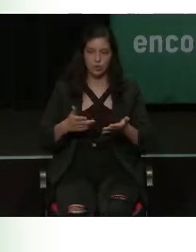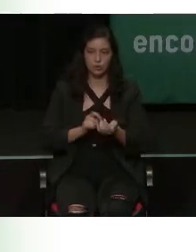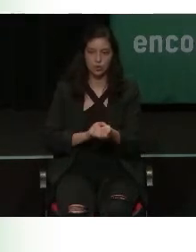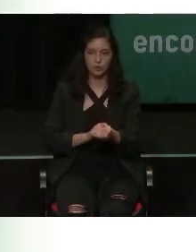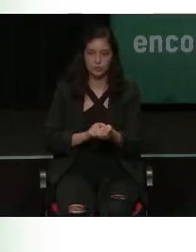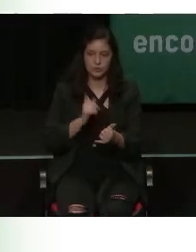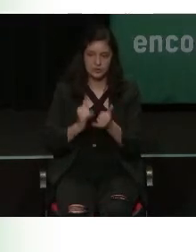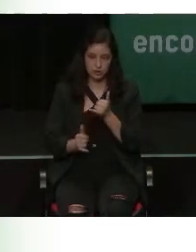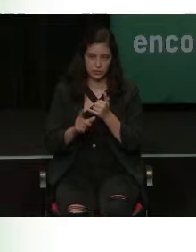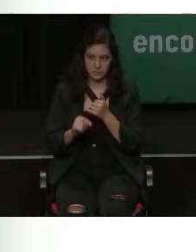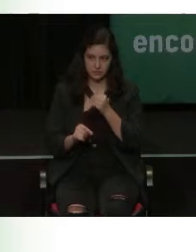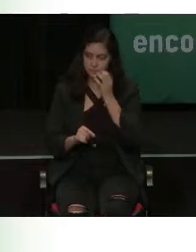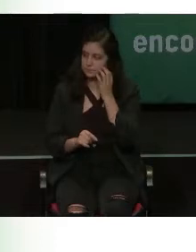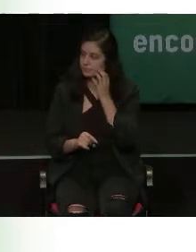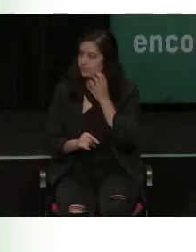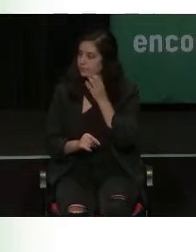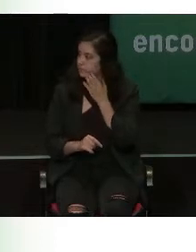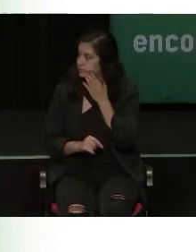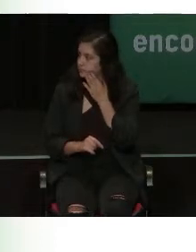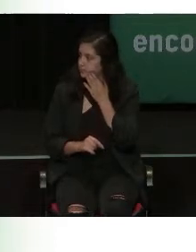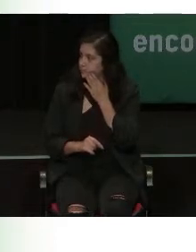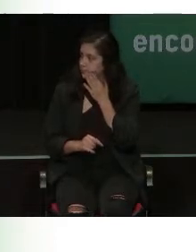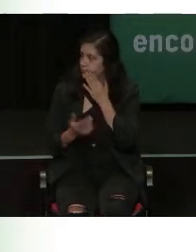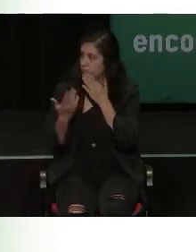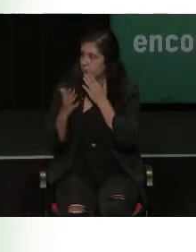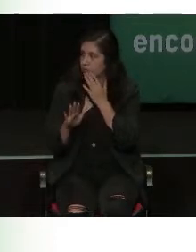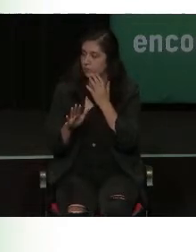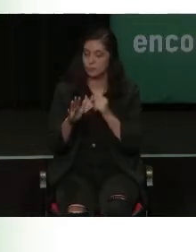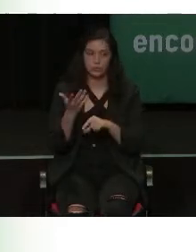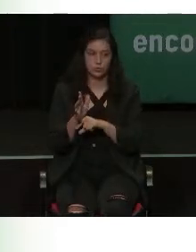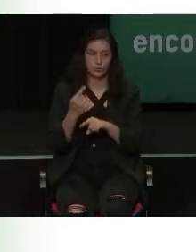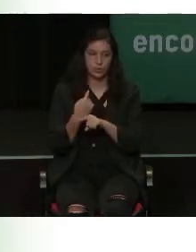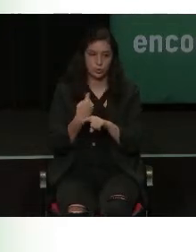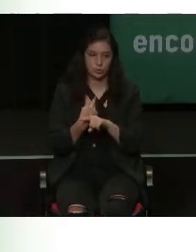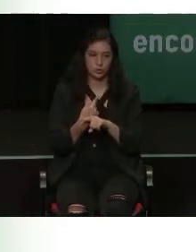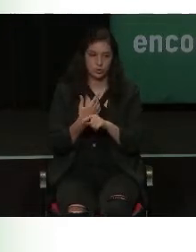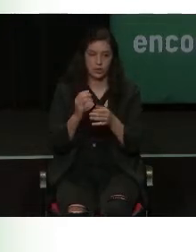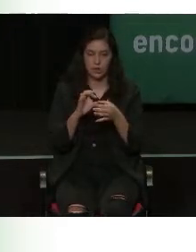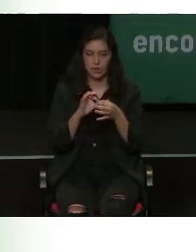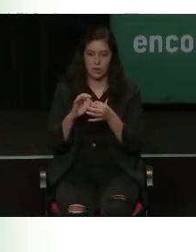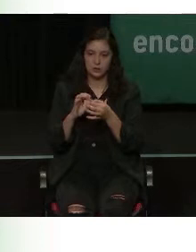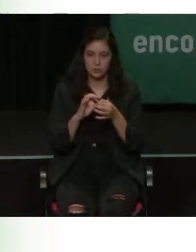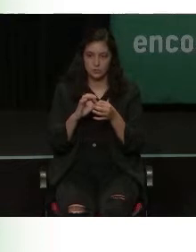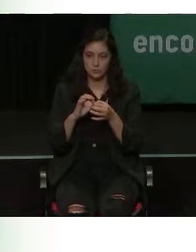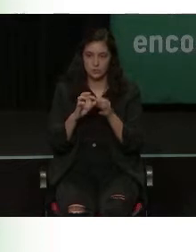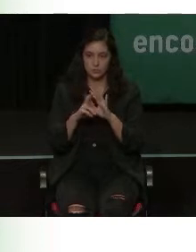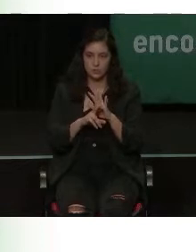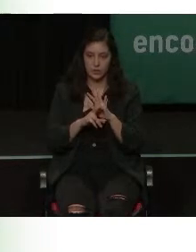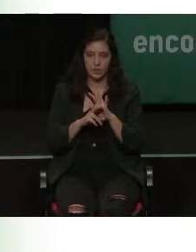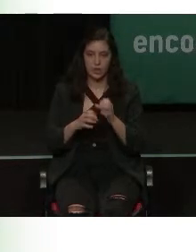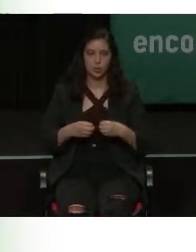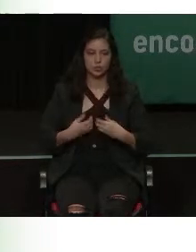comportamentos de risco. Um dos fatores que medeia esta relação é, por exemplo, a regulação emocional.